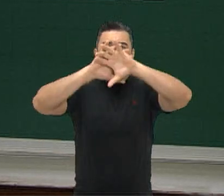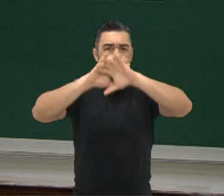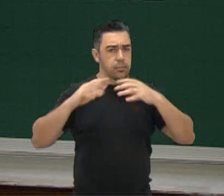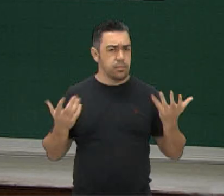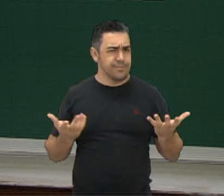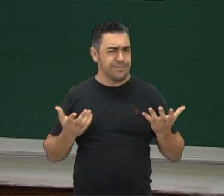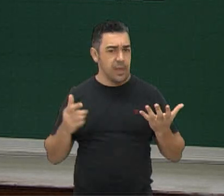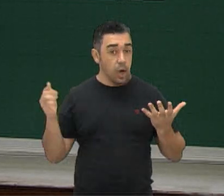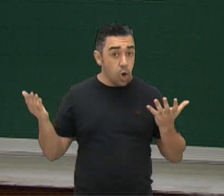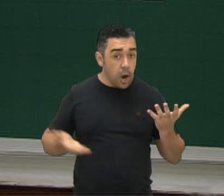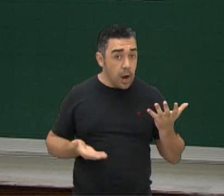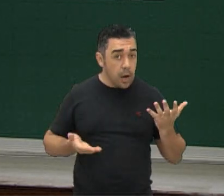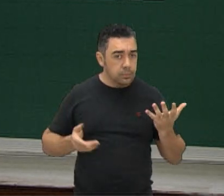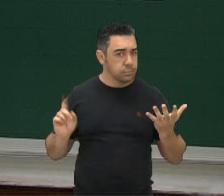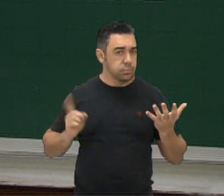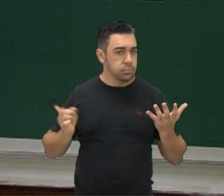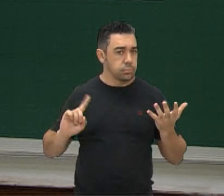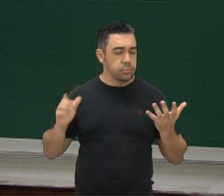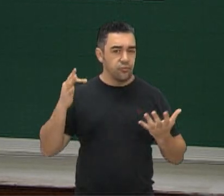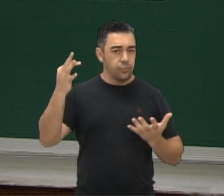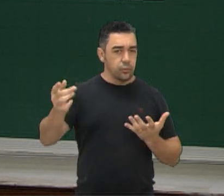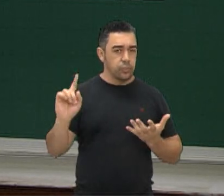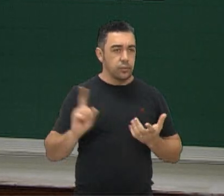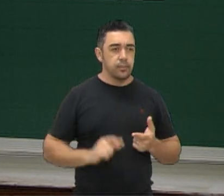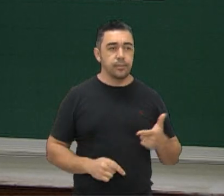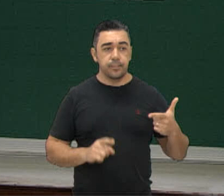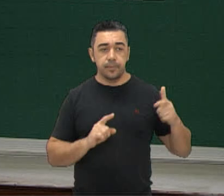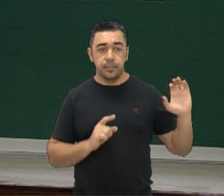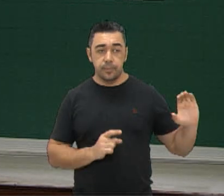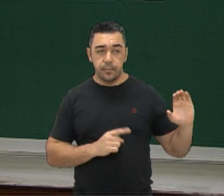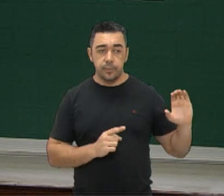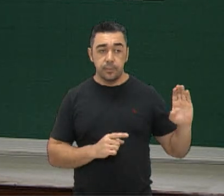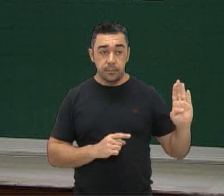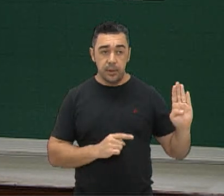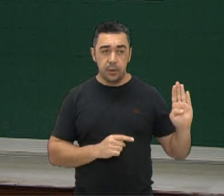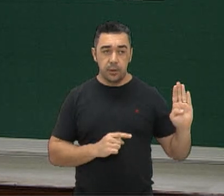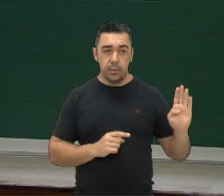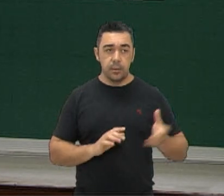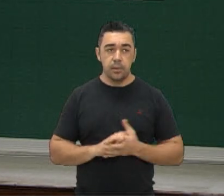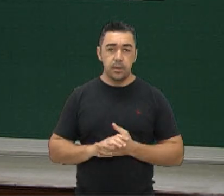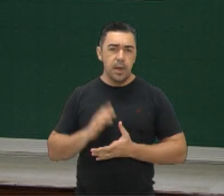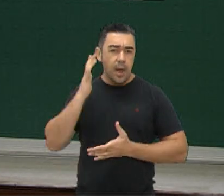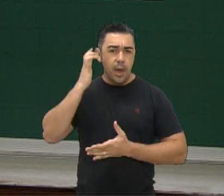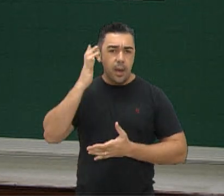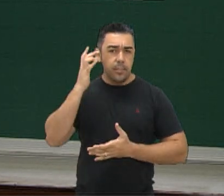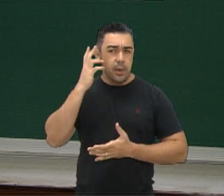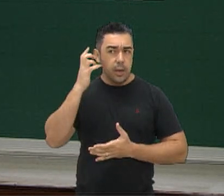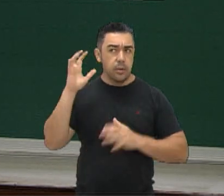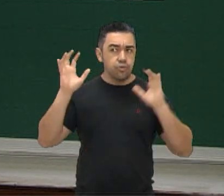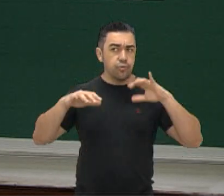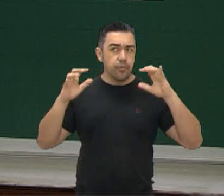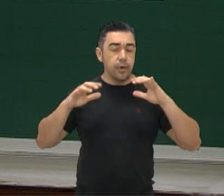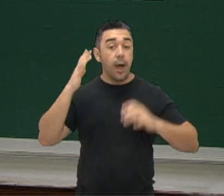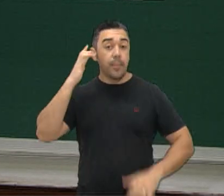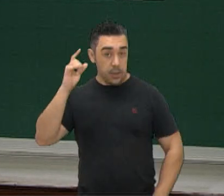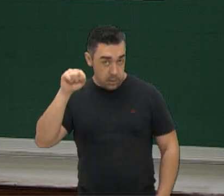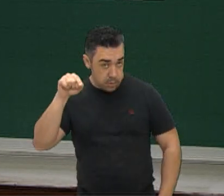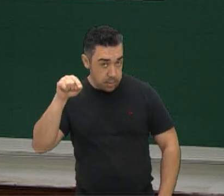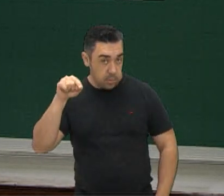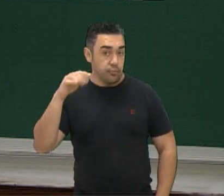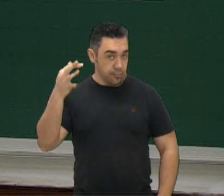cielo? Agora não expressa futuro, né? Mañana lloverá mucho. Opa,